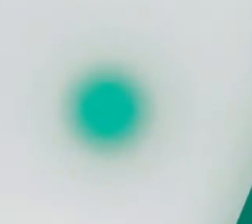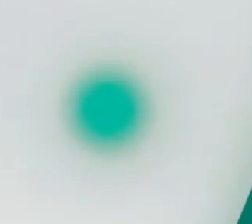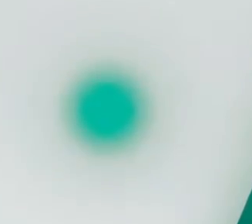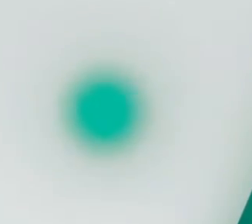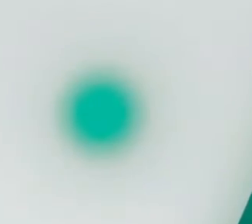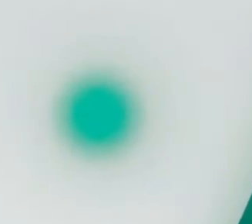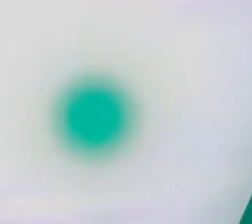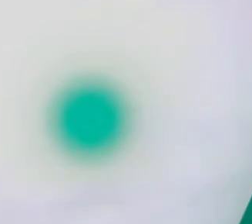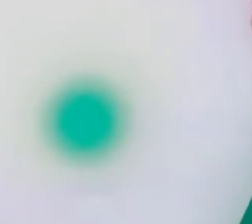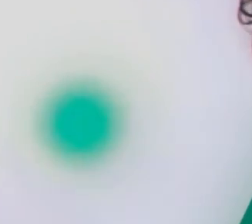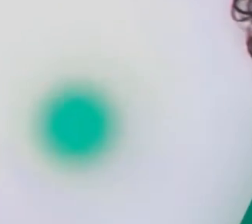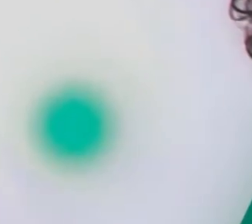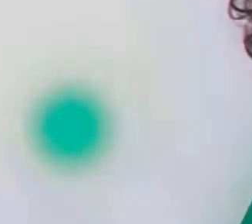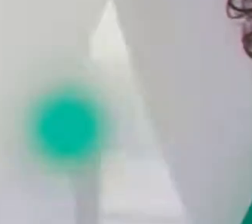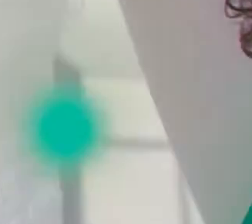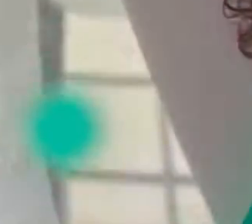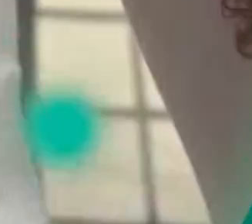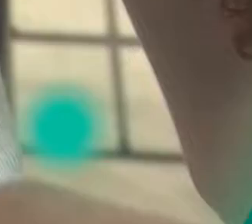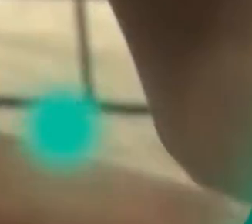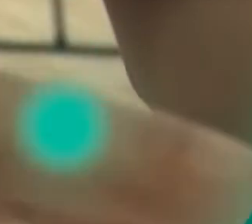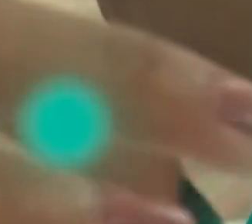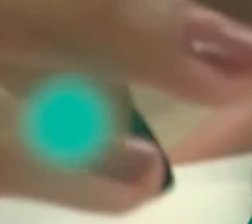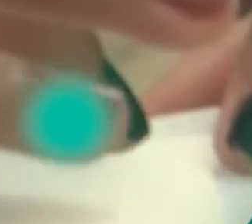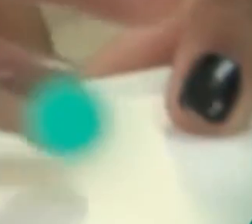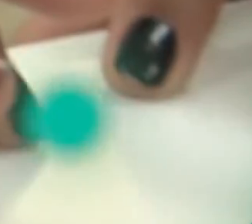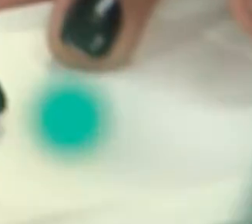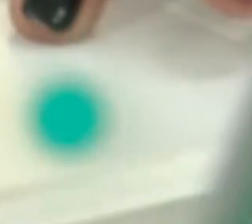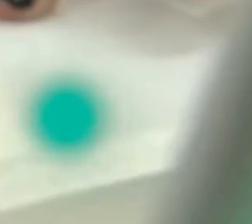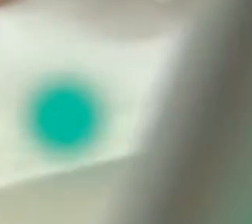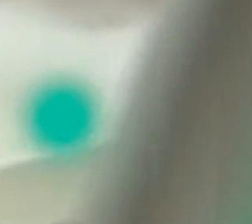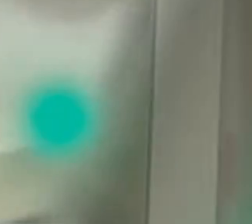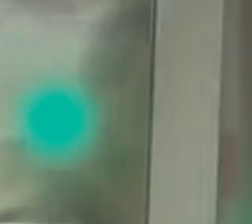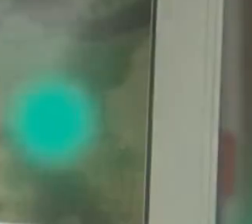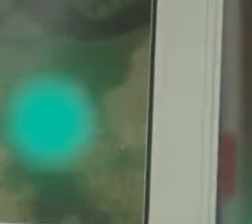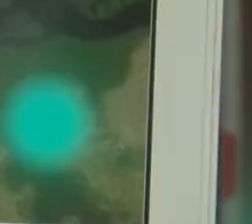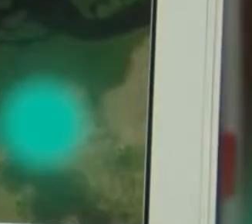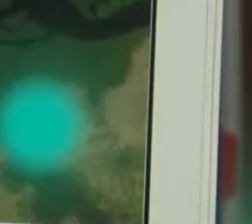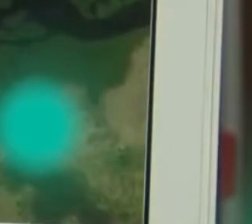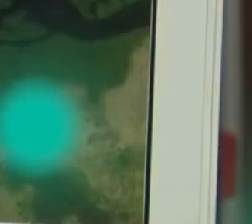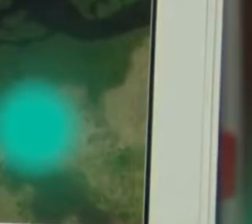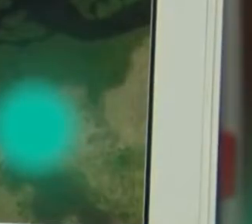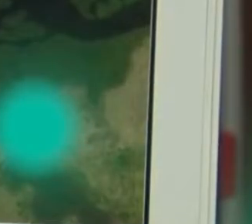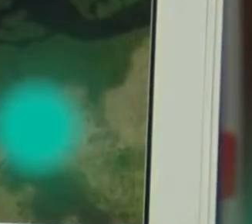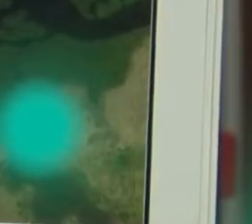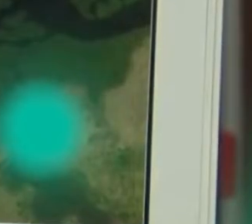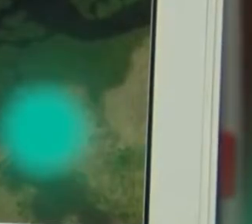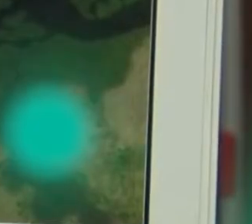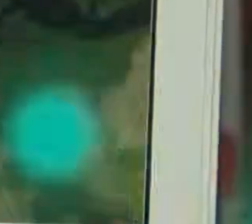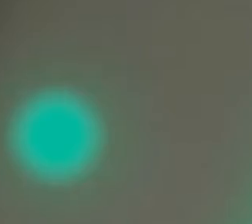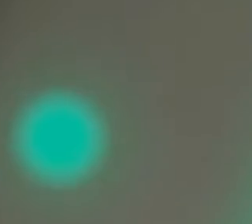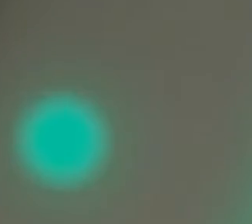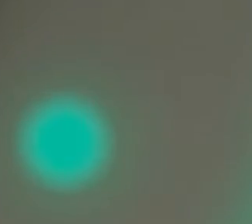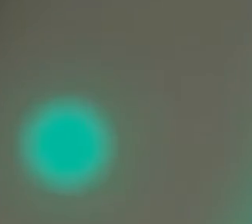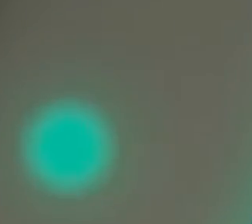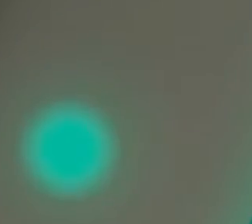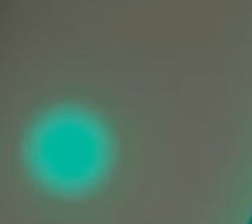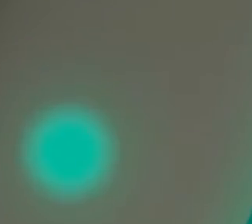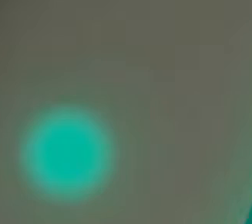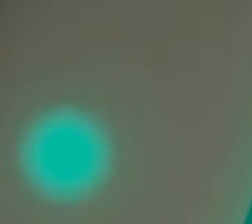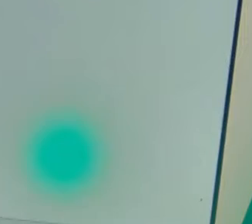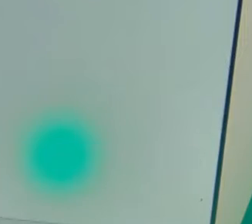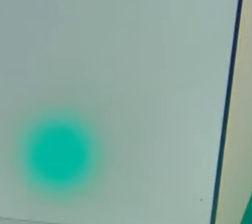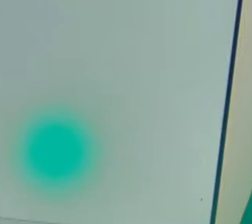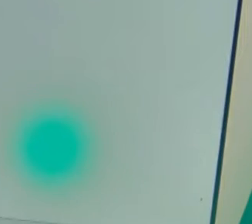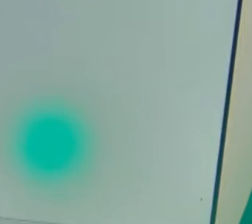busca a reabilitação para pacientes pós convide e ainda no estudo feito pela Universidade de Pernambuco mostra através